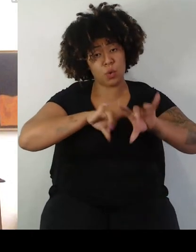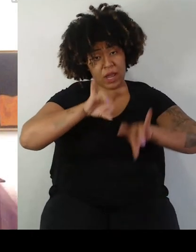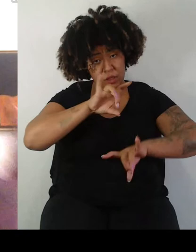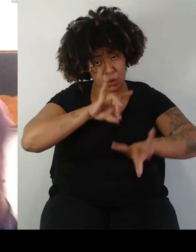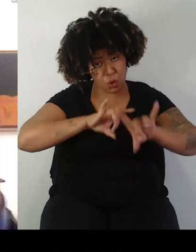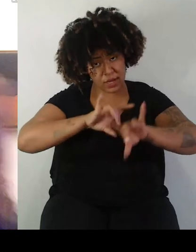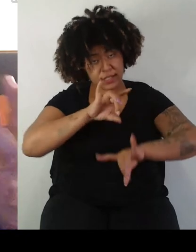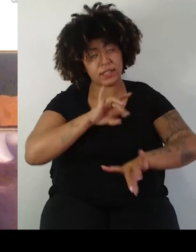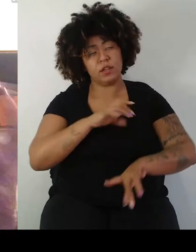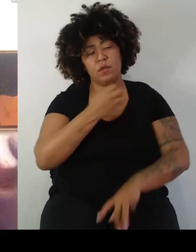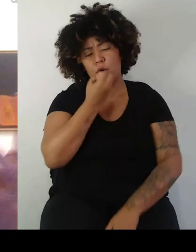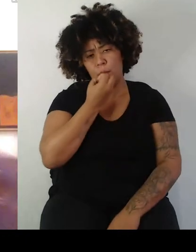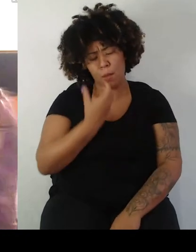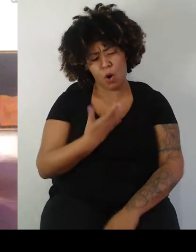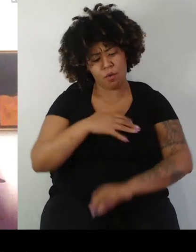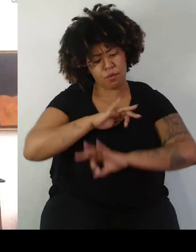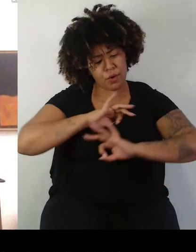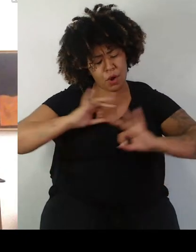sentido